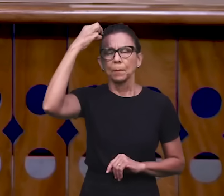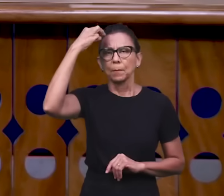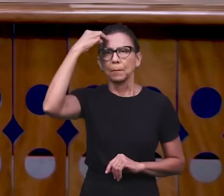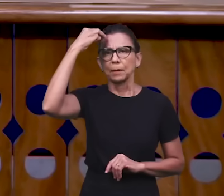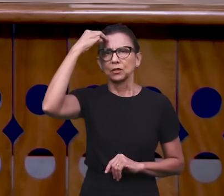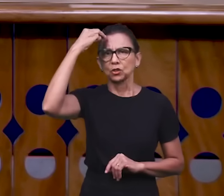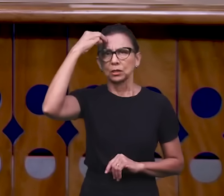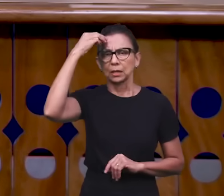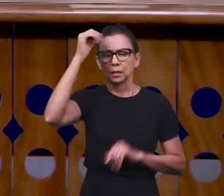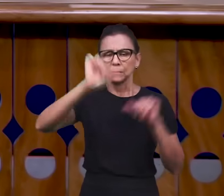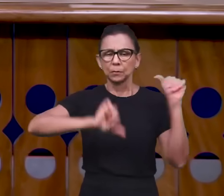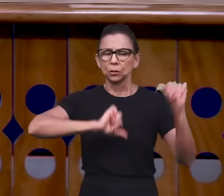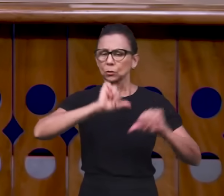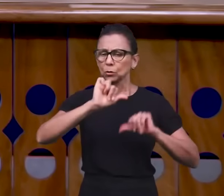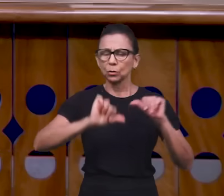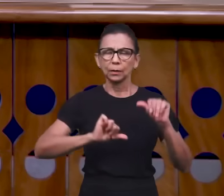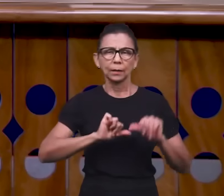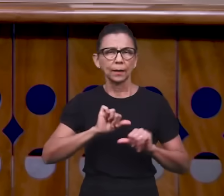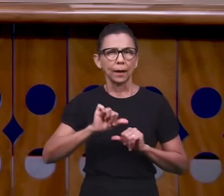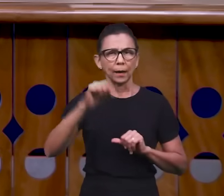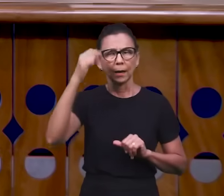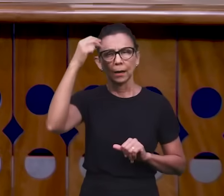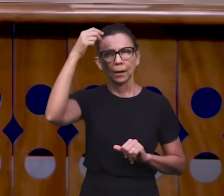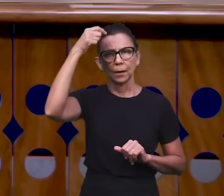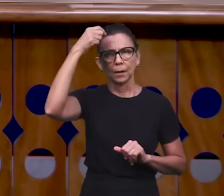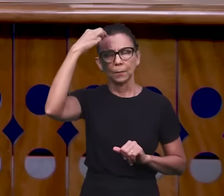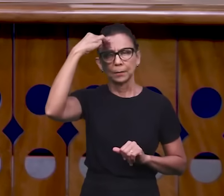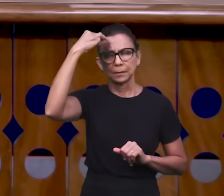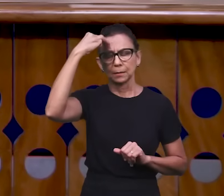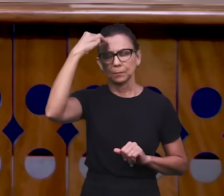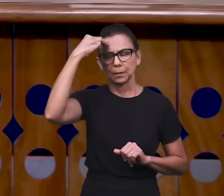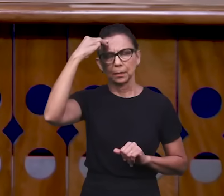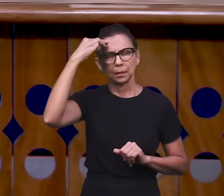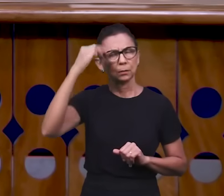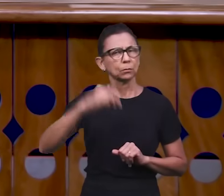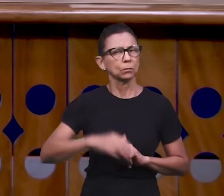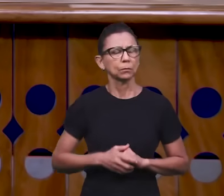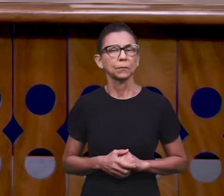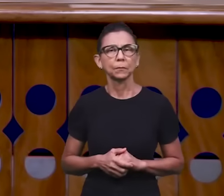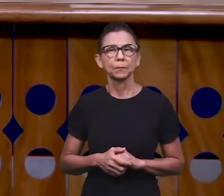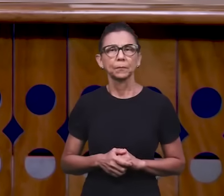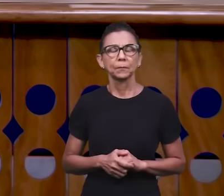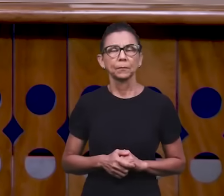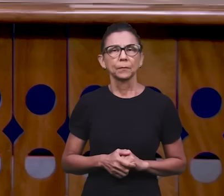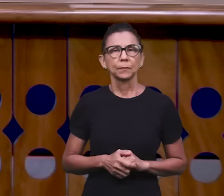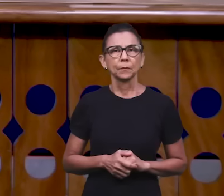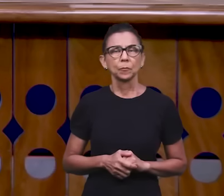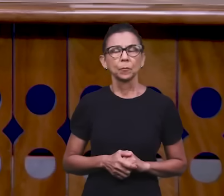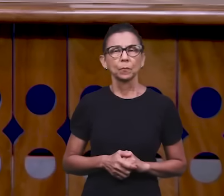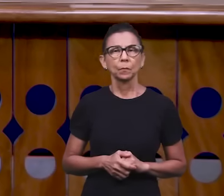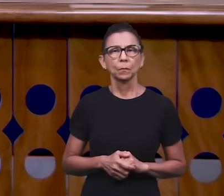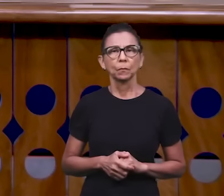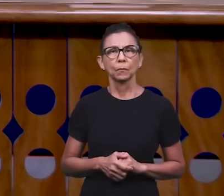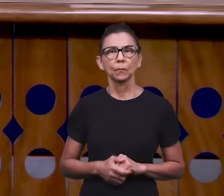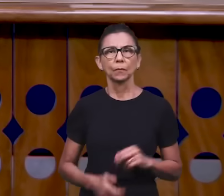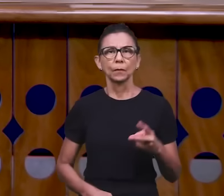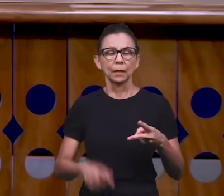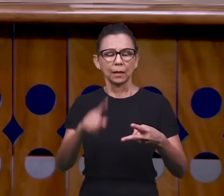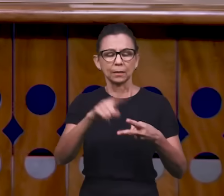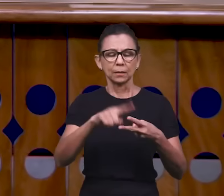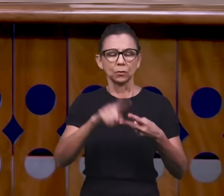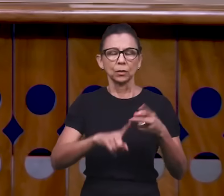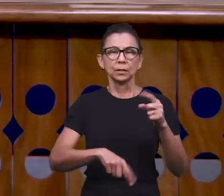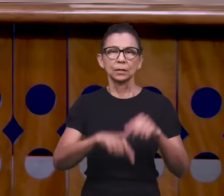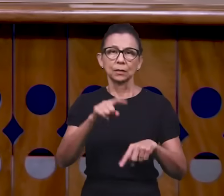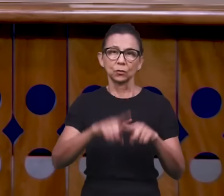é que instrumento de mão, manuseado, não. É uma troca de mentalidade. Para transformar enxadas em espadas